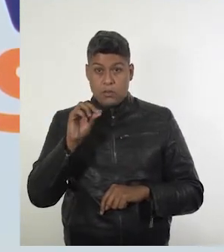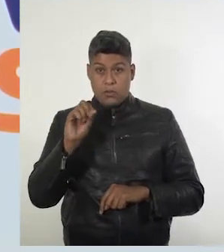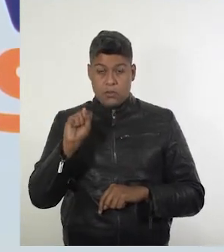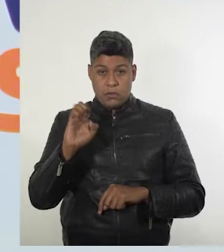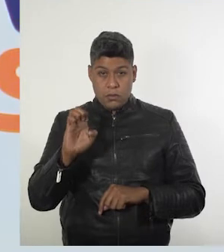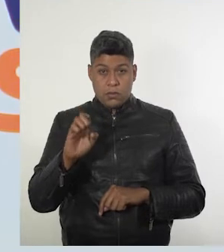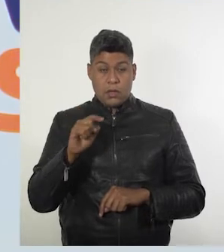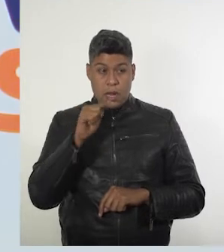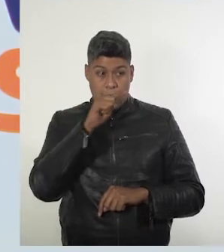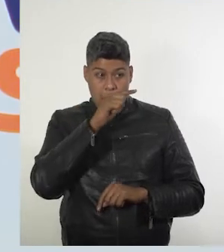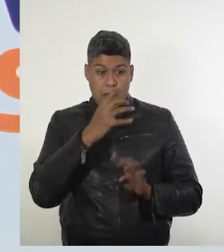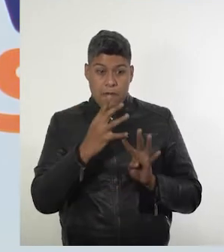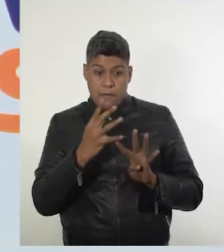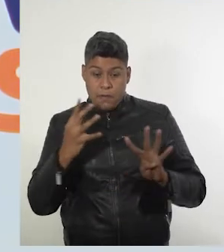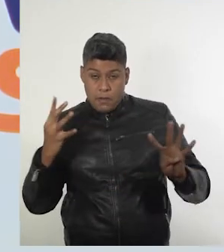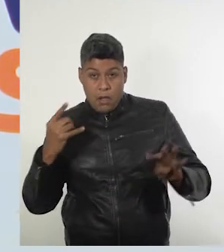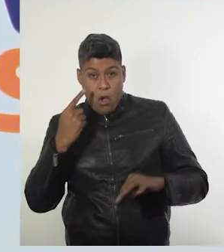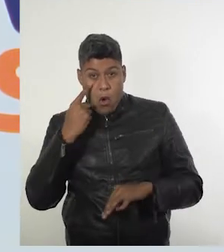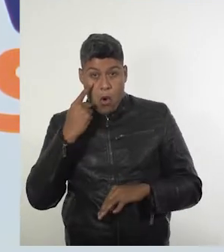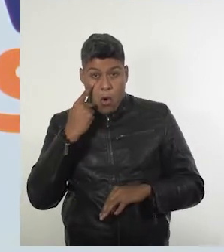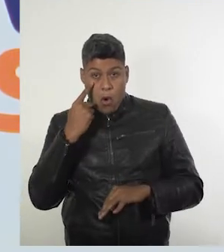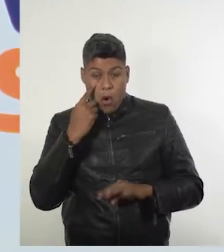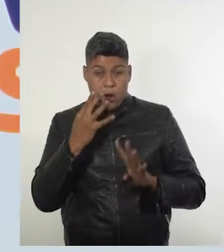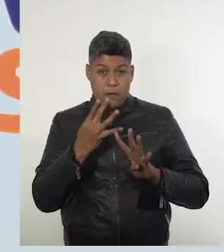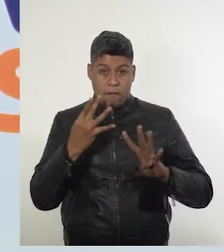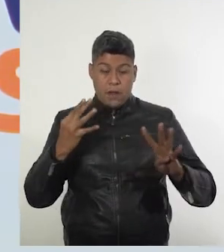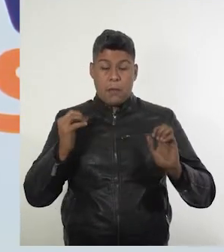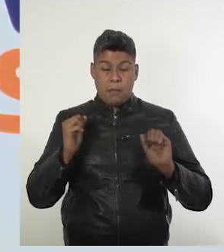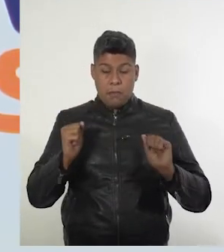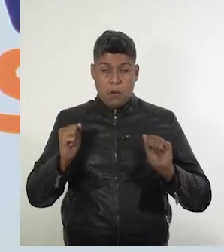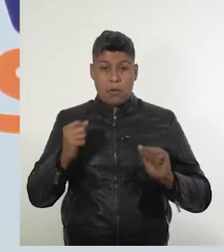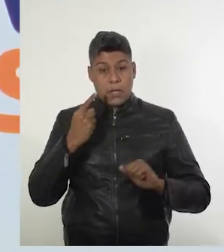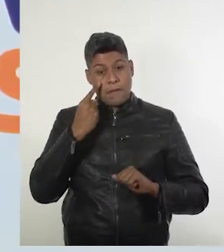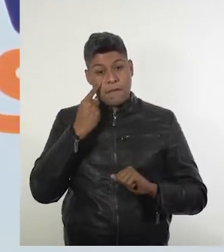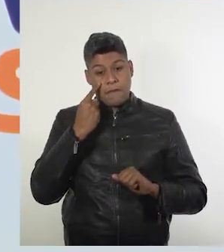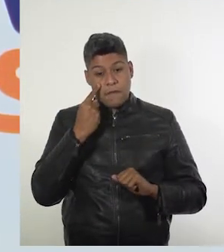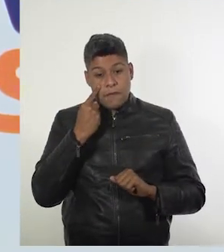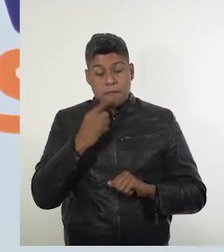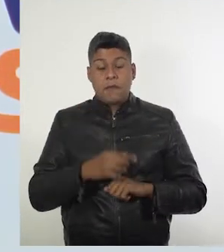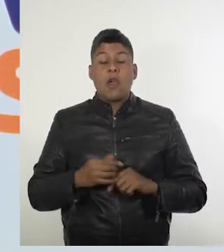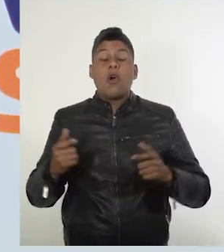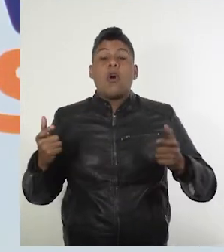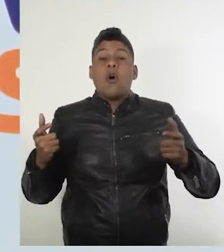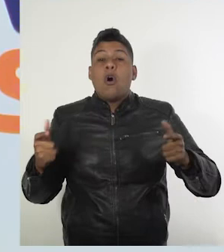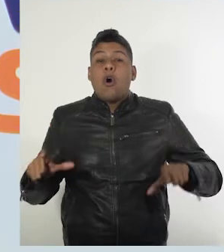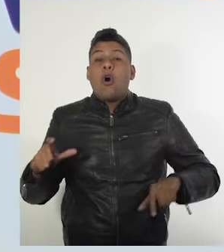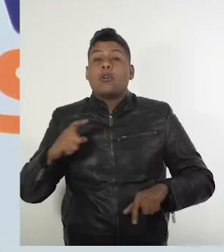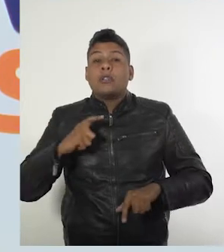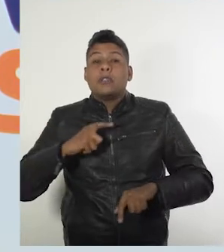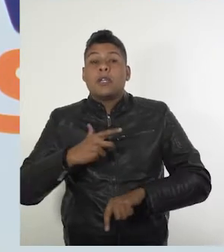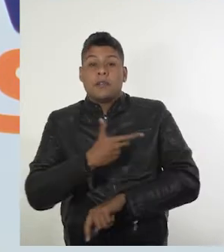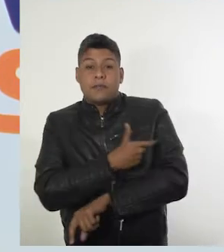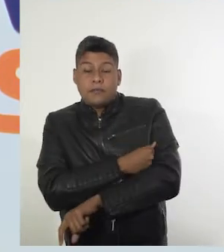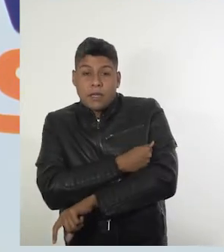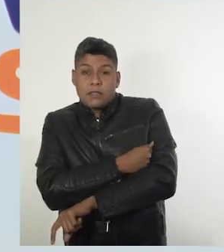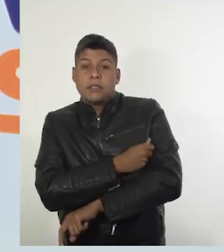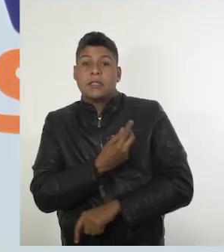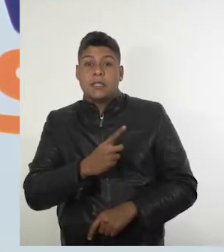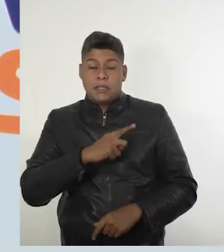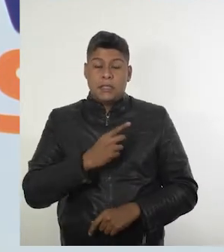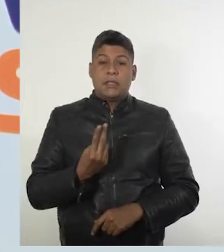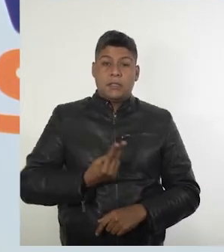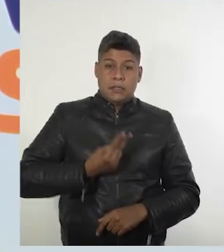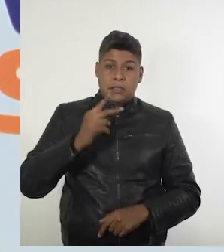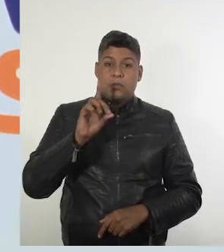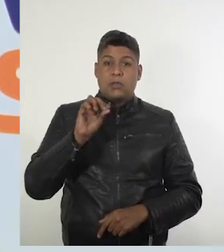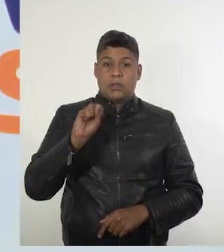no filômetro, no de olho na fila, você pode verificar aonde tem a vacina que você vai tomar a segunda dose,